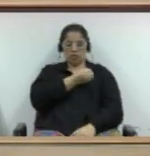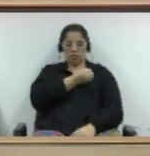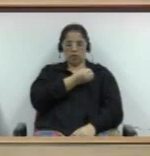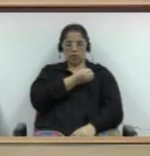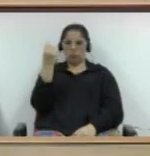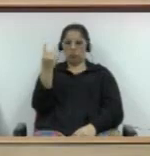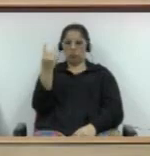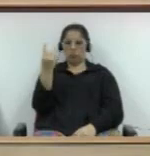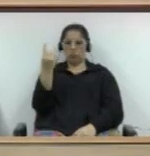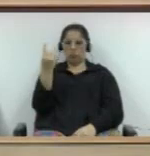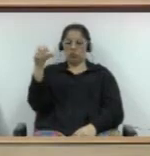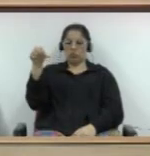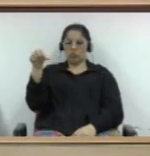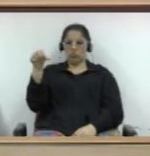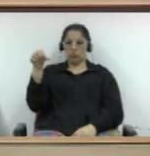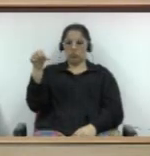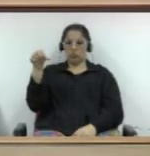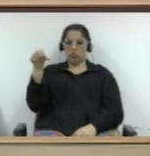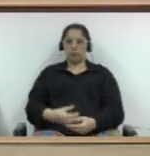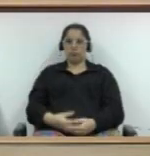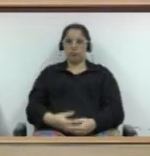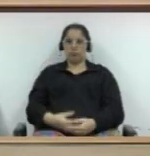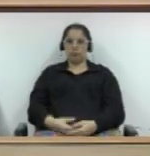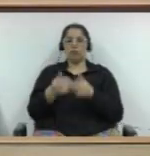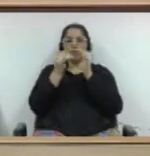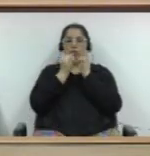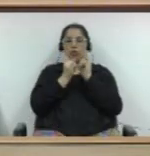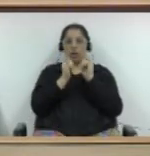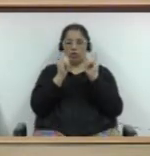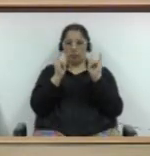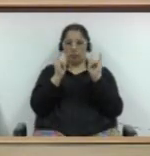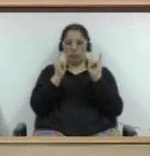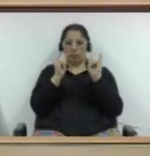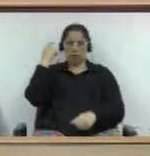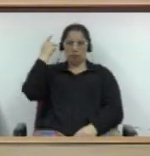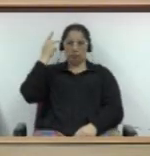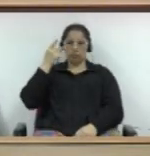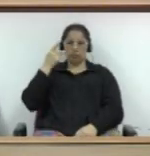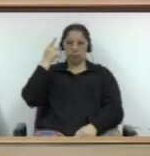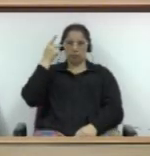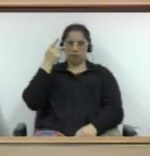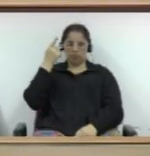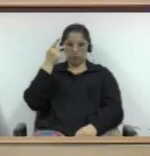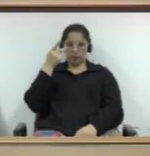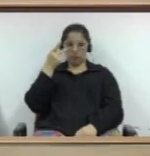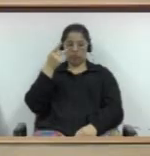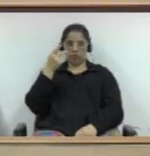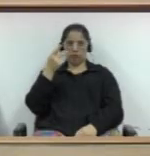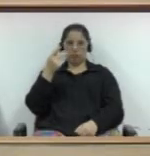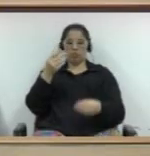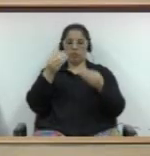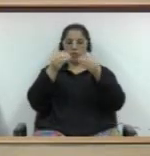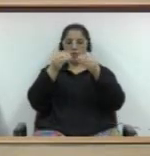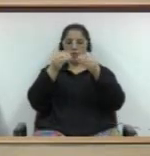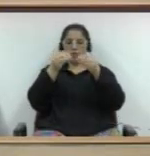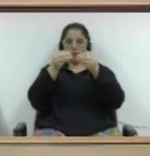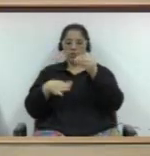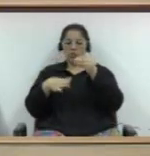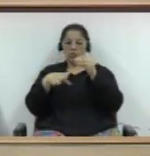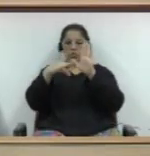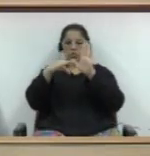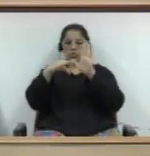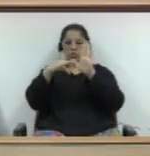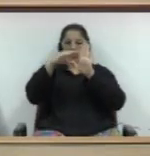129/2015 é recebida pela mesa diretora e comunica aos senhores vereadores que a presente emenda prejudica o